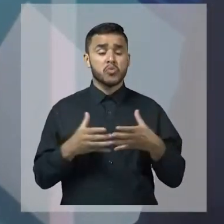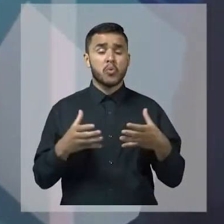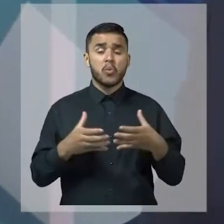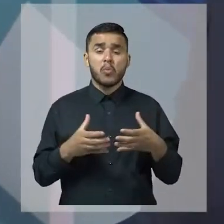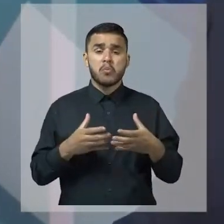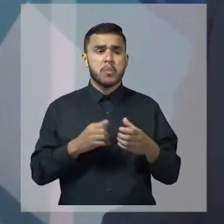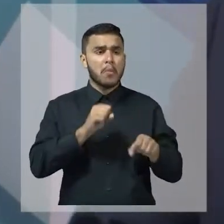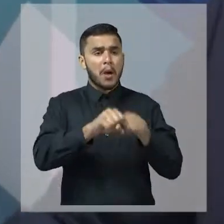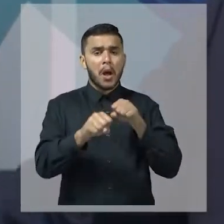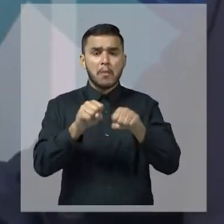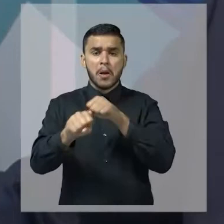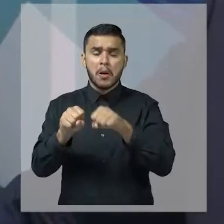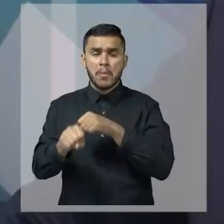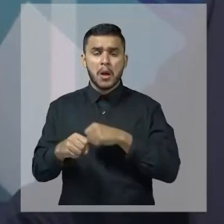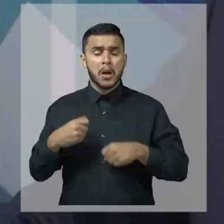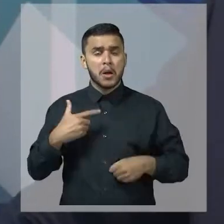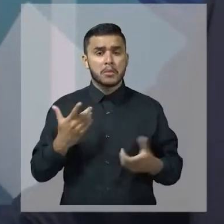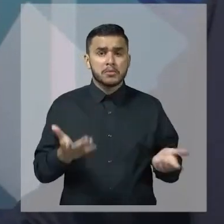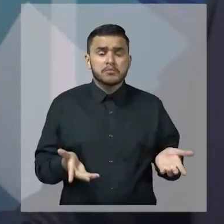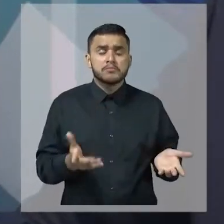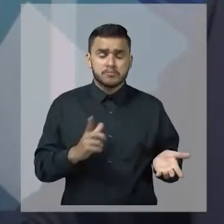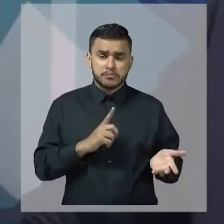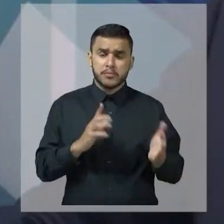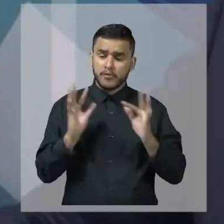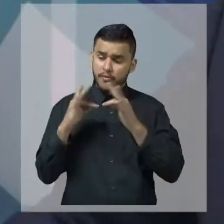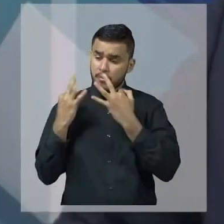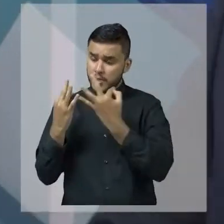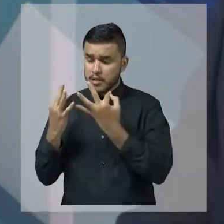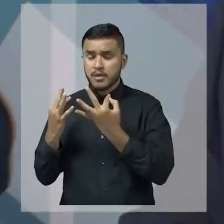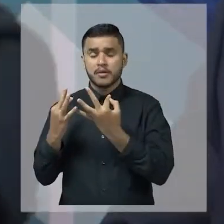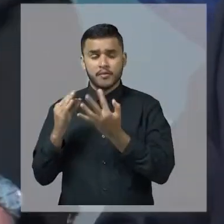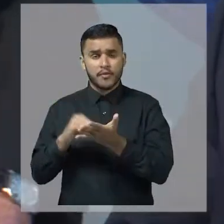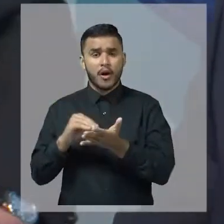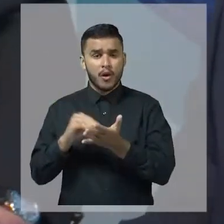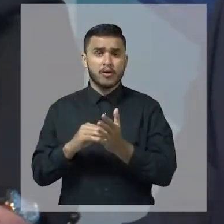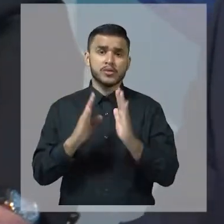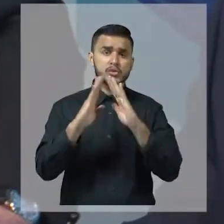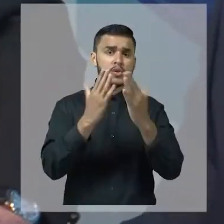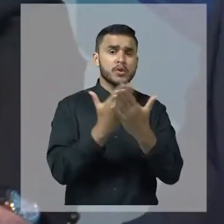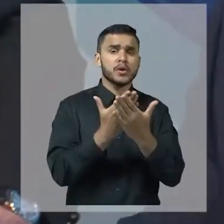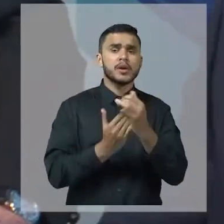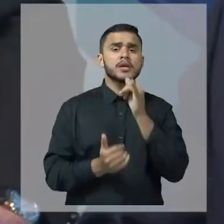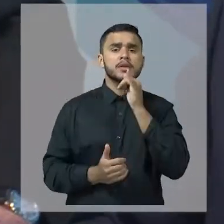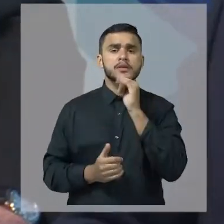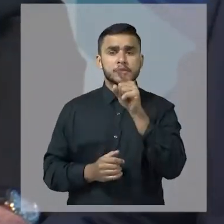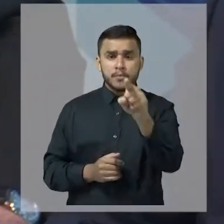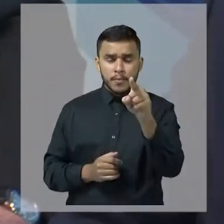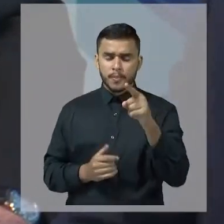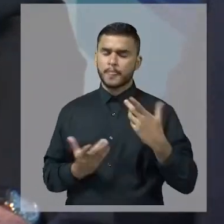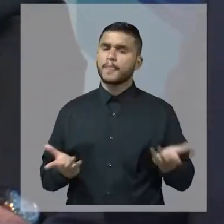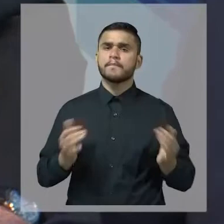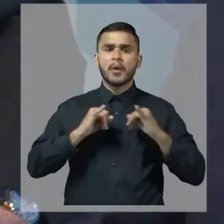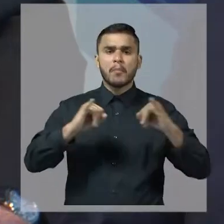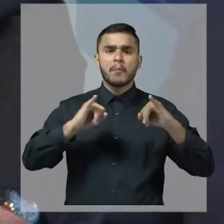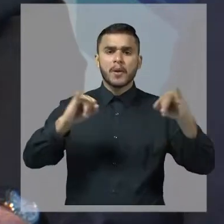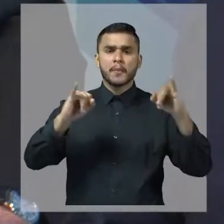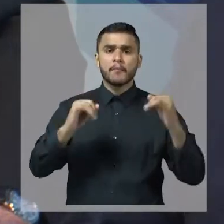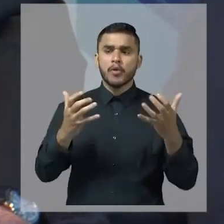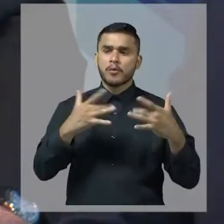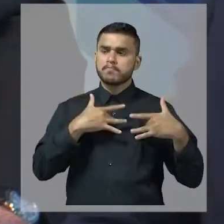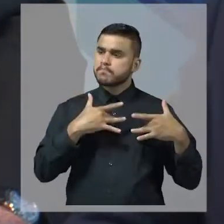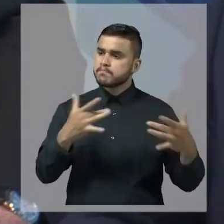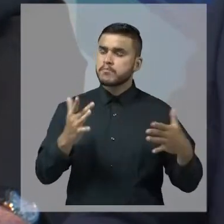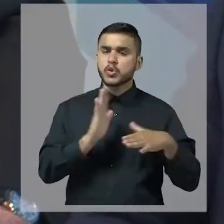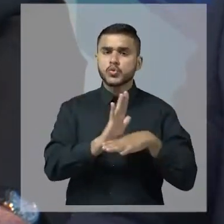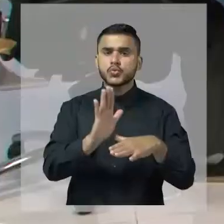criança, seja na escola e, sobretudo, na família. Você não tem, por exemplo, uma propaganda institucional estimulando a prática do bem.